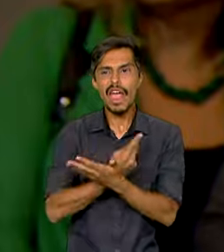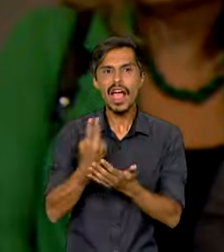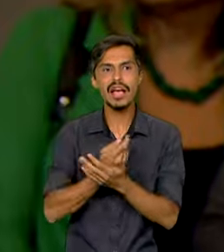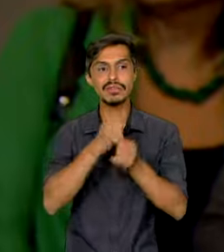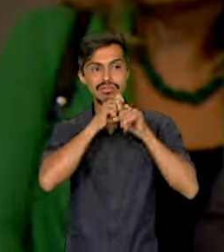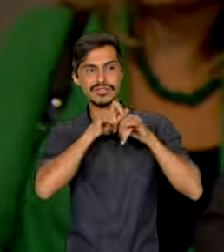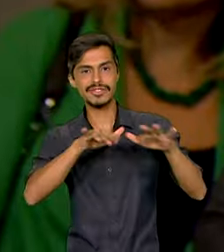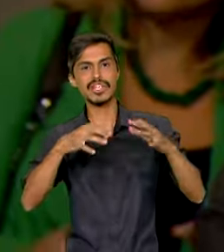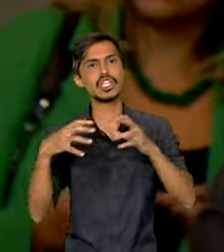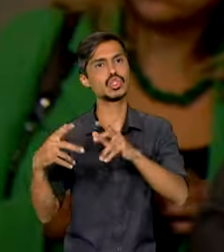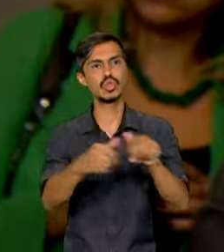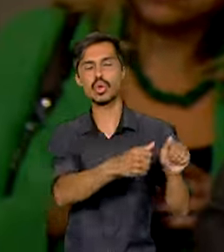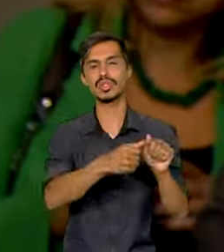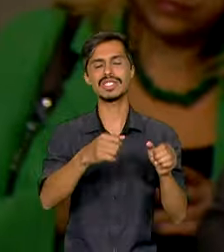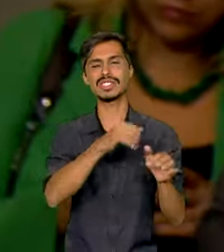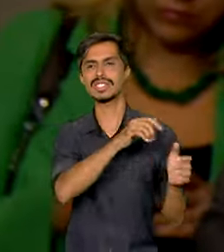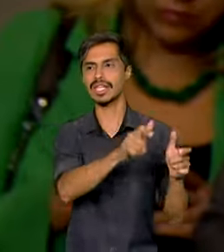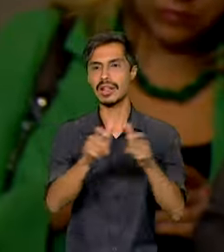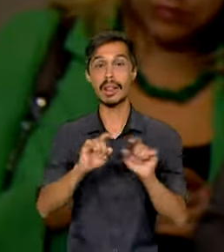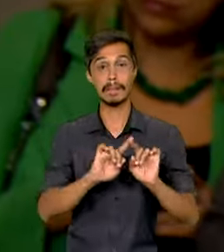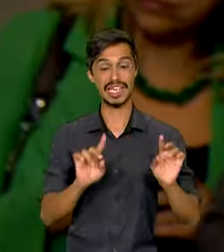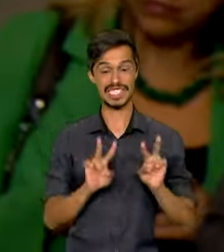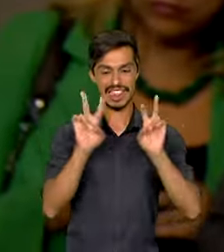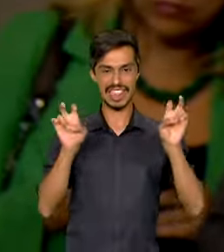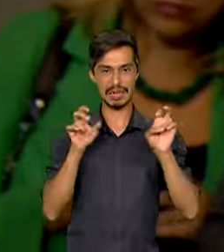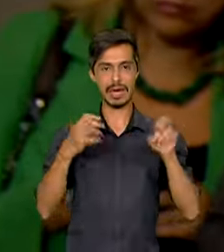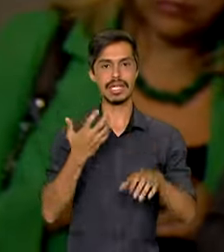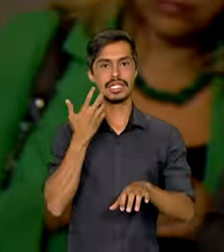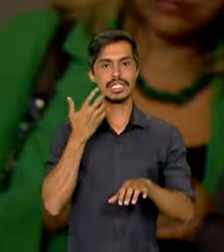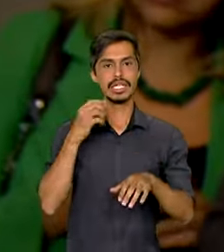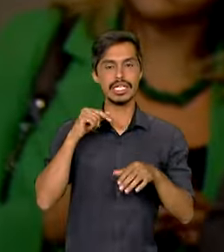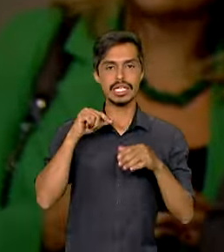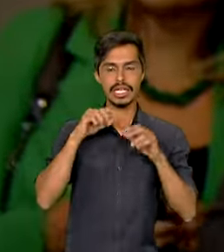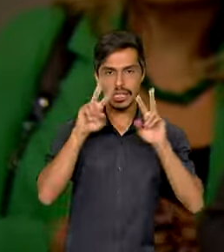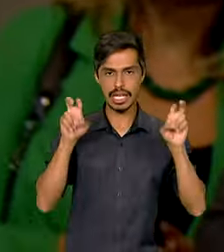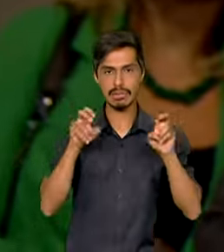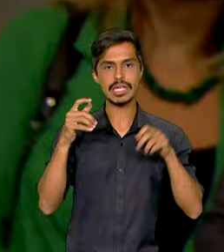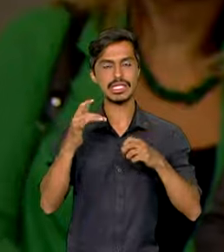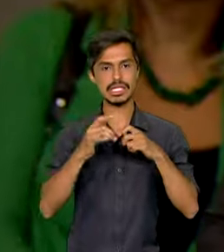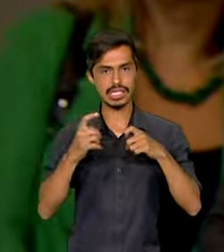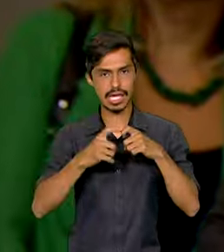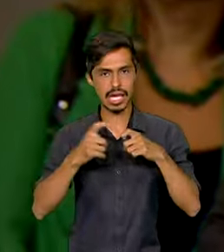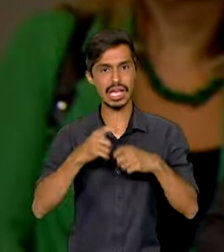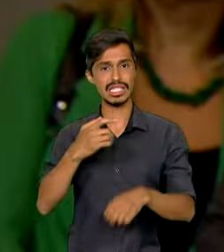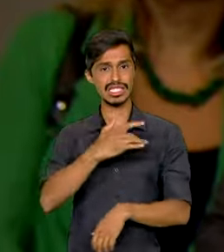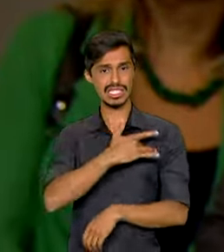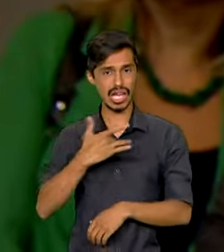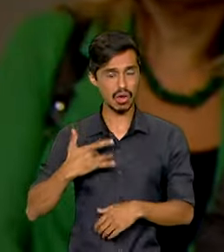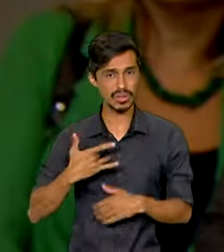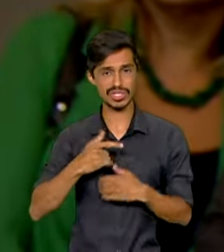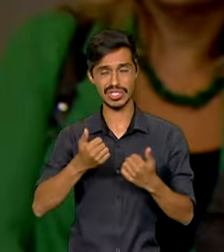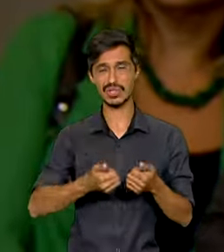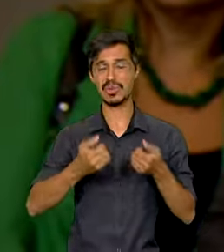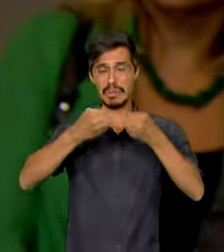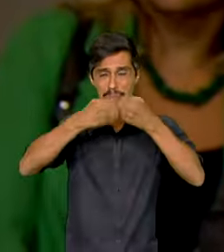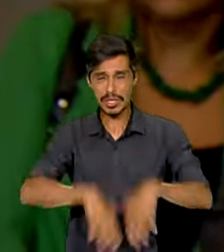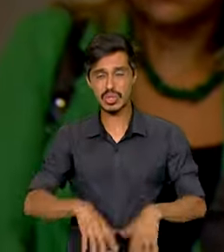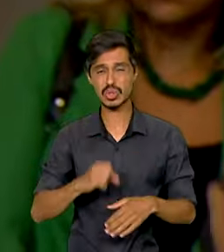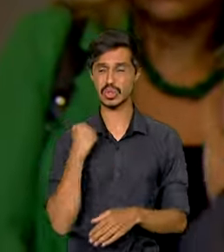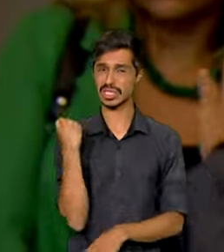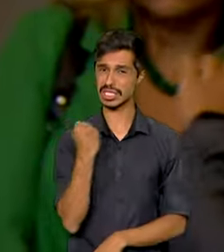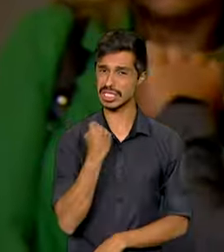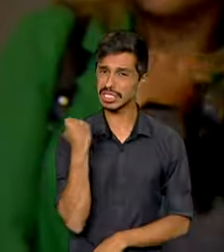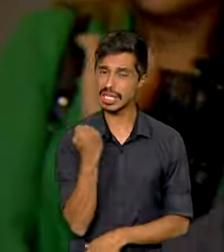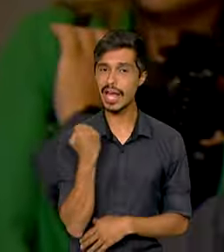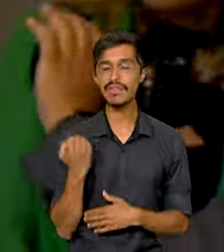se trata de saúde, quando se trata de vacina, isso nos afeta de uma maneira drástica e coloca em